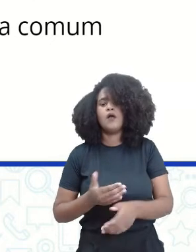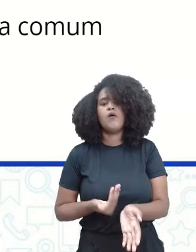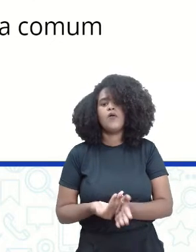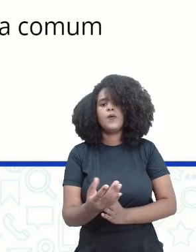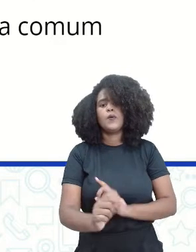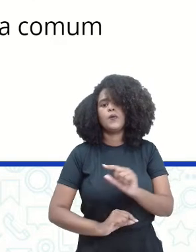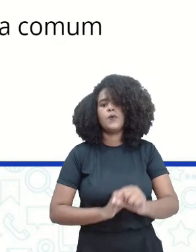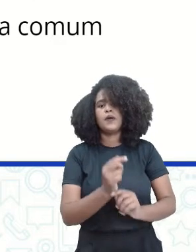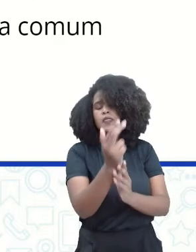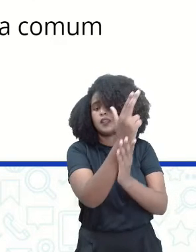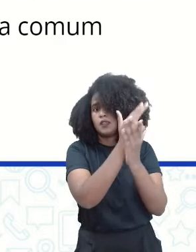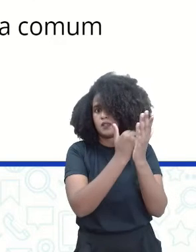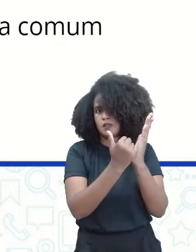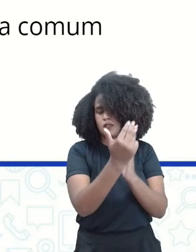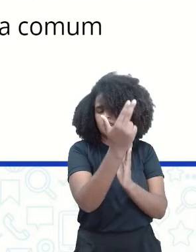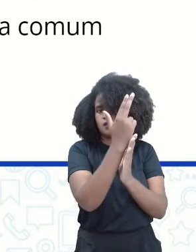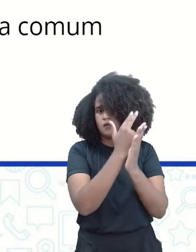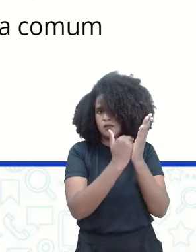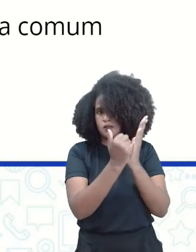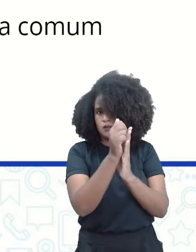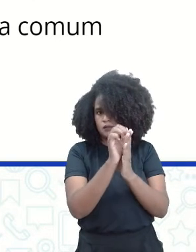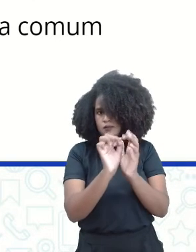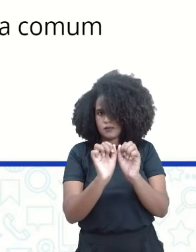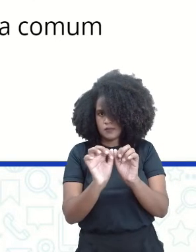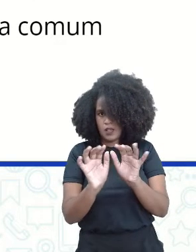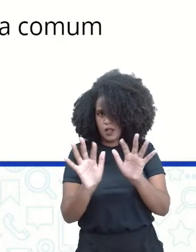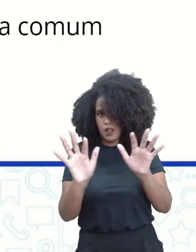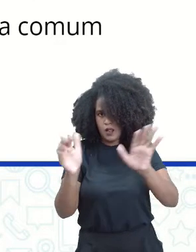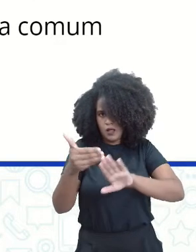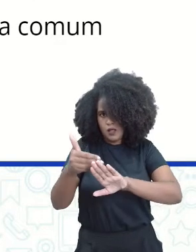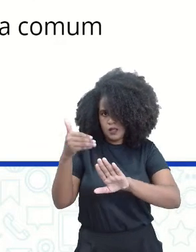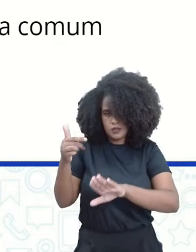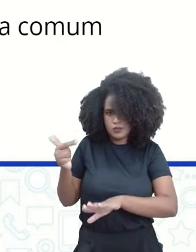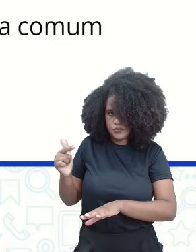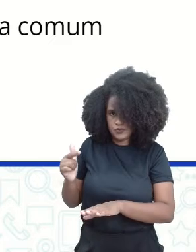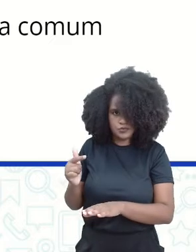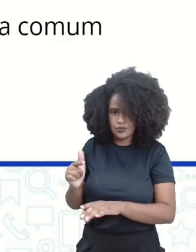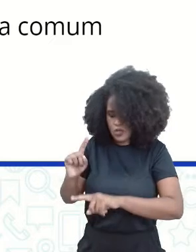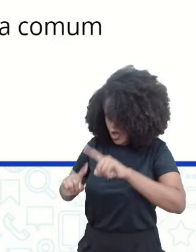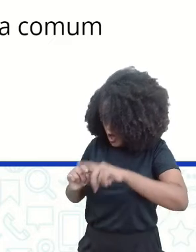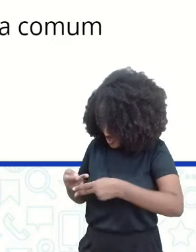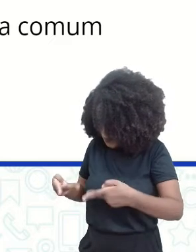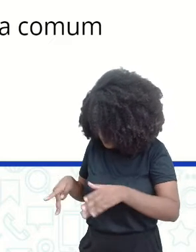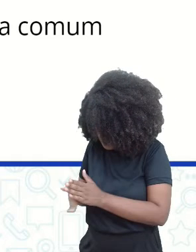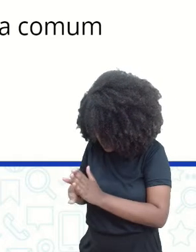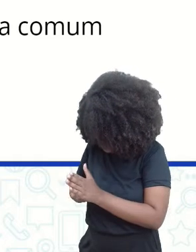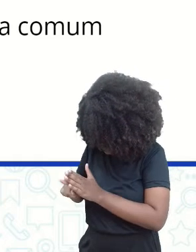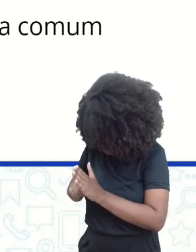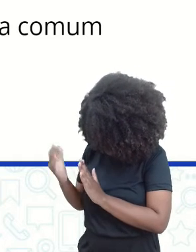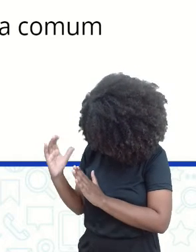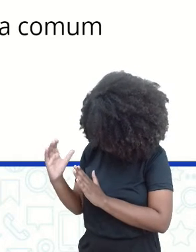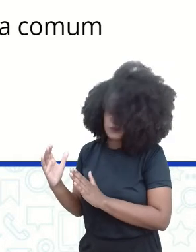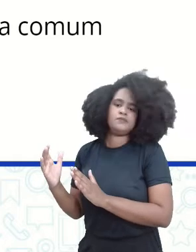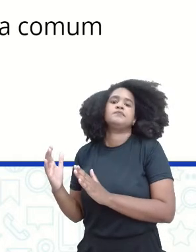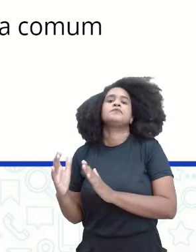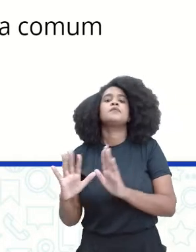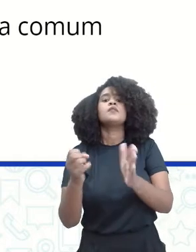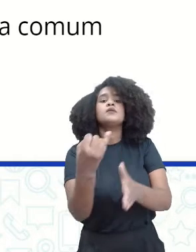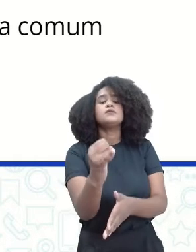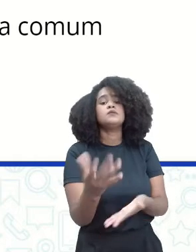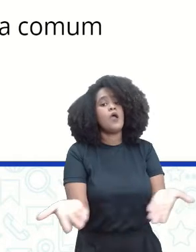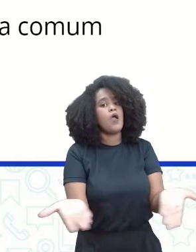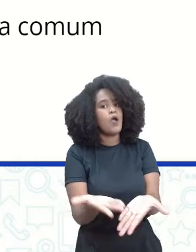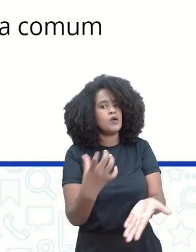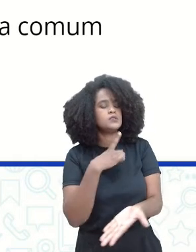né? Como a professora Cláudia colocou, olha, lá na época dele não tinha ainda os equipamentos, né, que nós temos hoje. Se hoje ele tivesse, ele